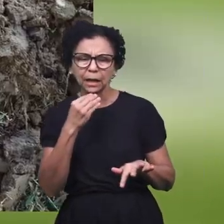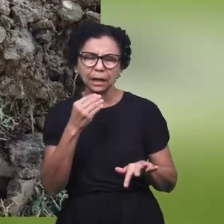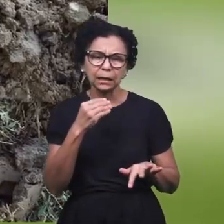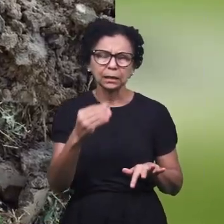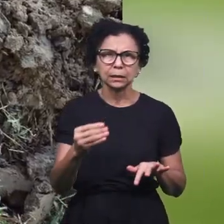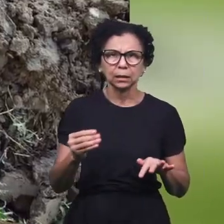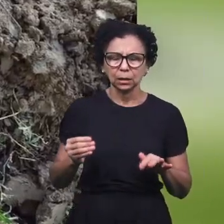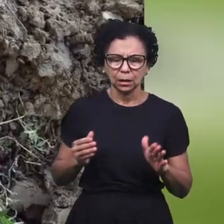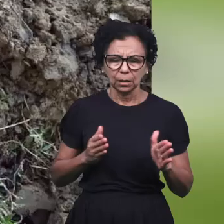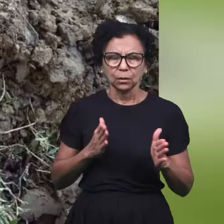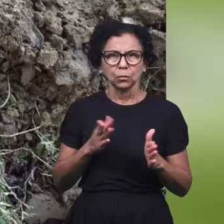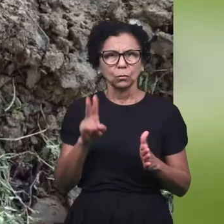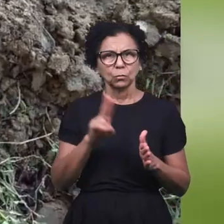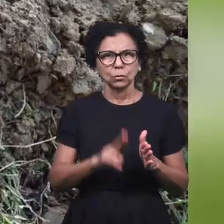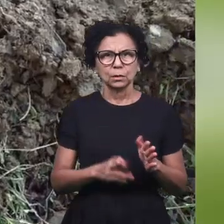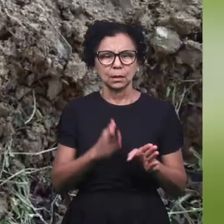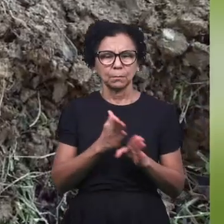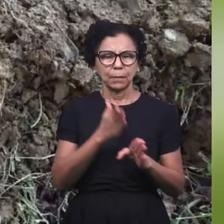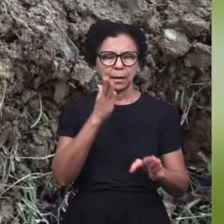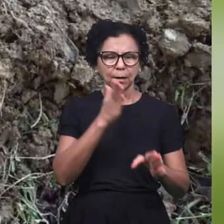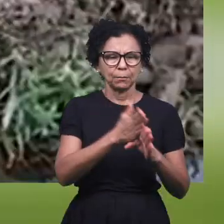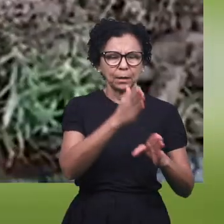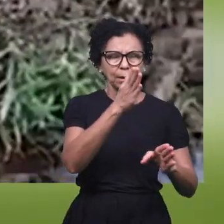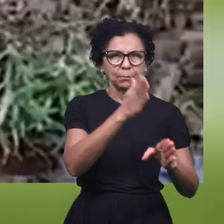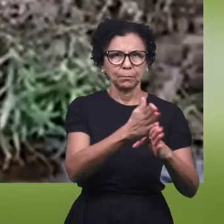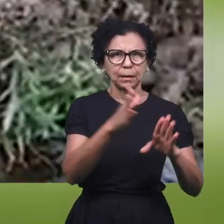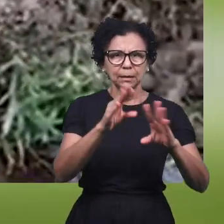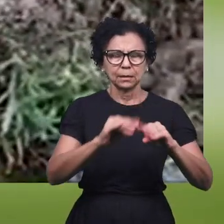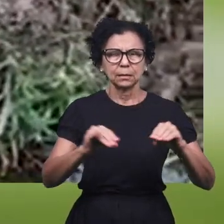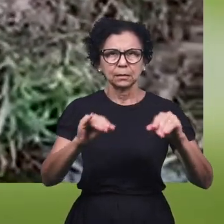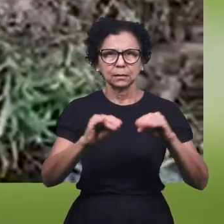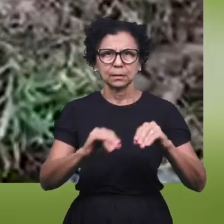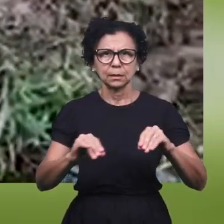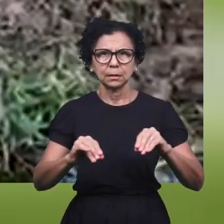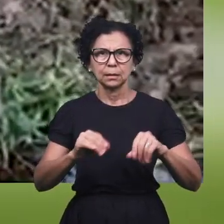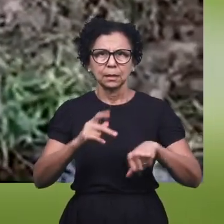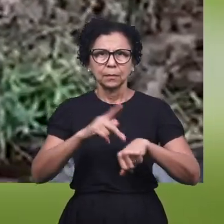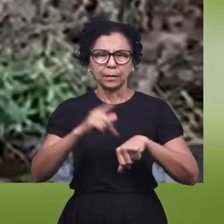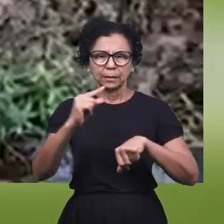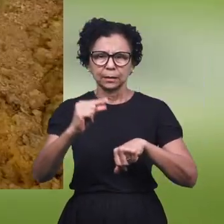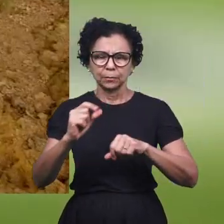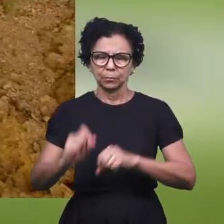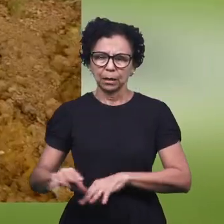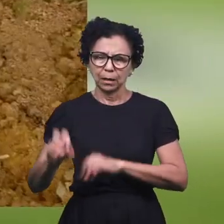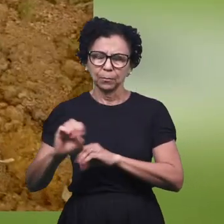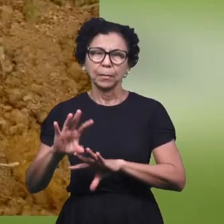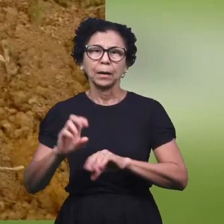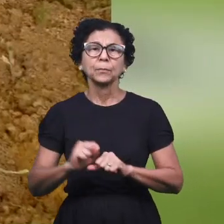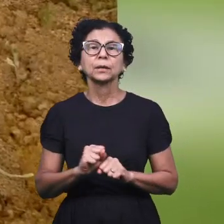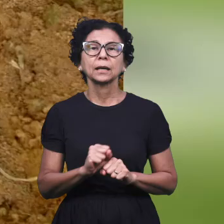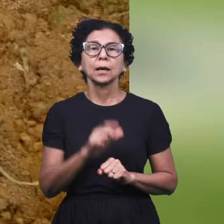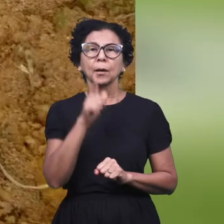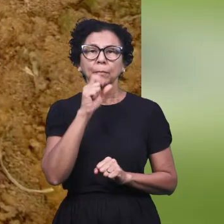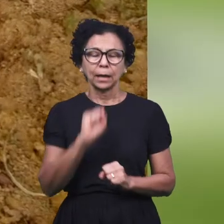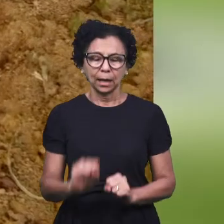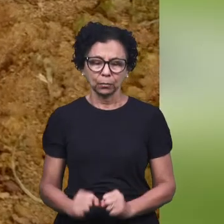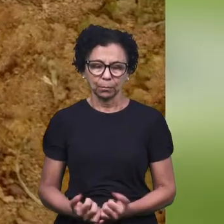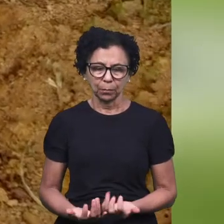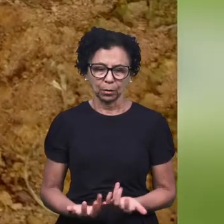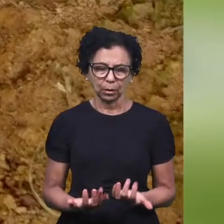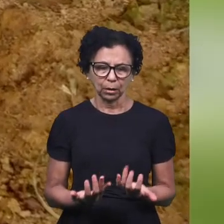barragem usando bloco, cimento, areia e brita, isso para forçar a água a subir.